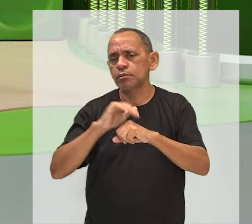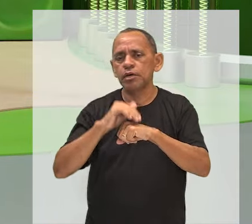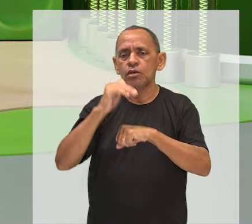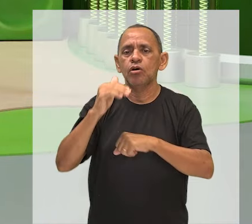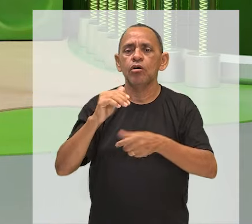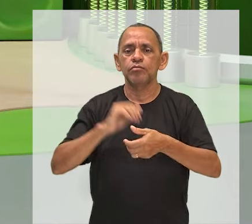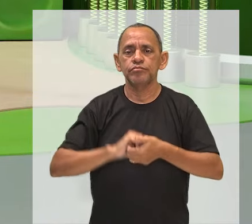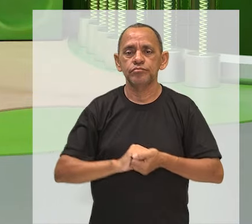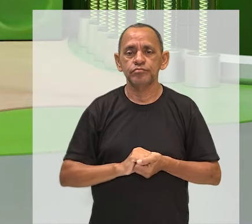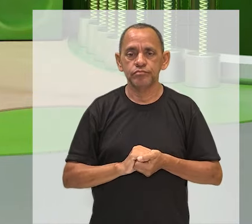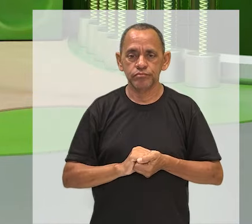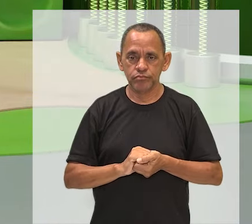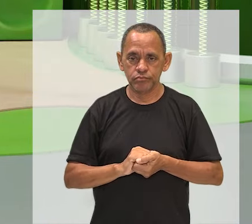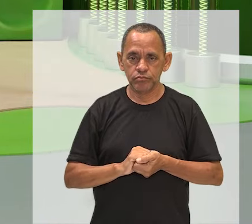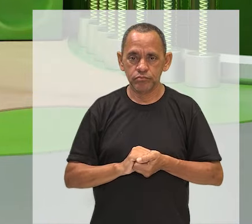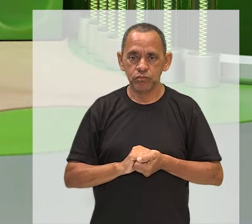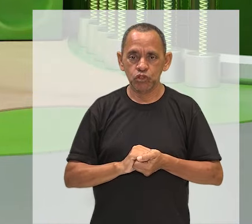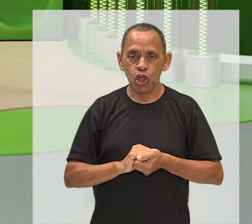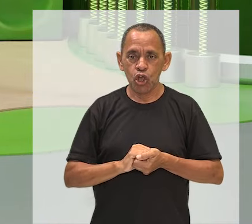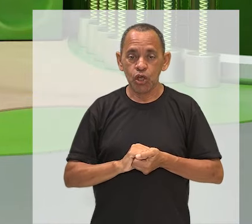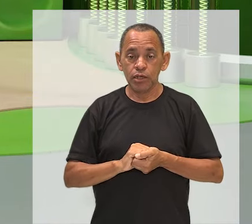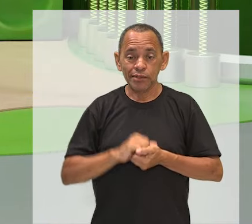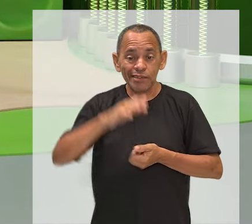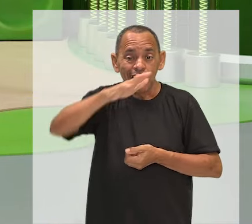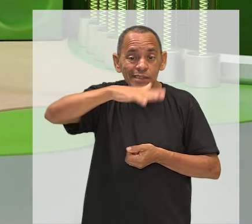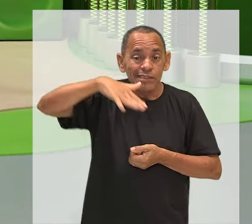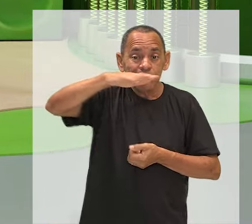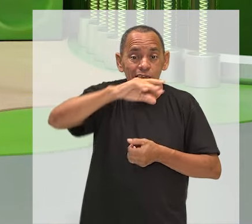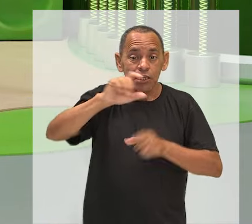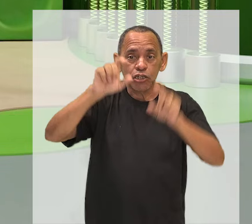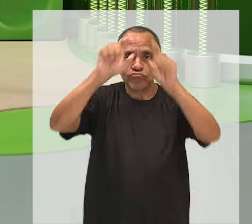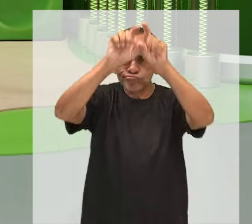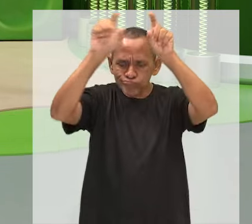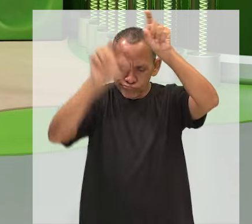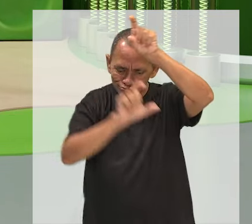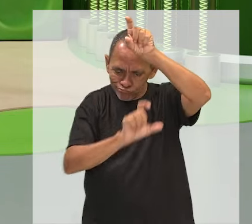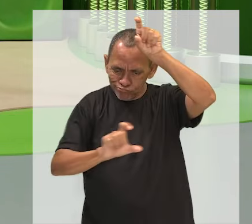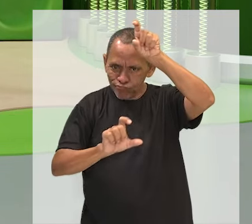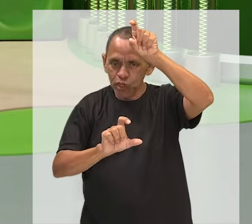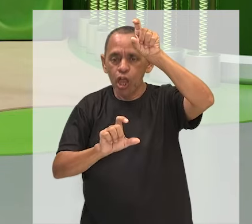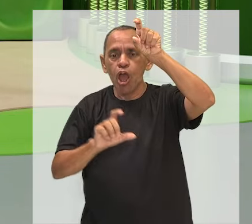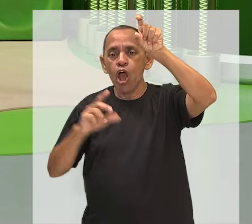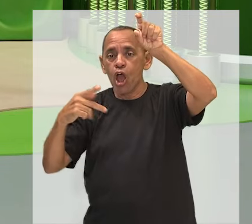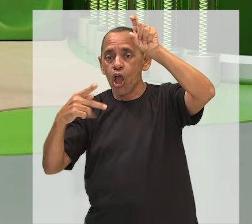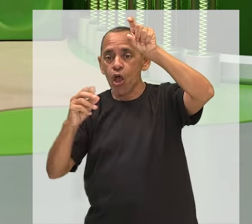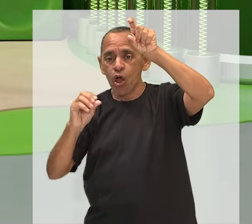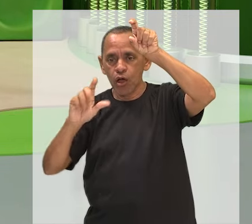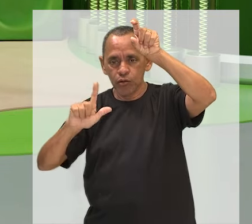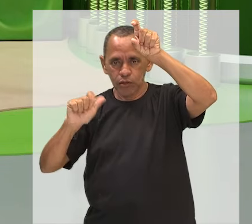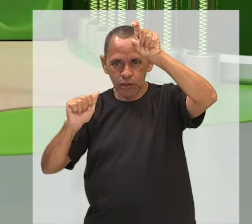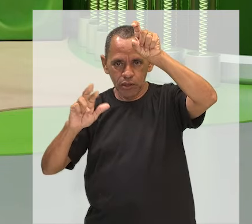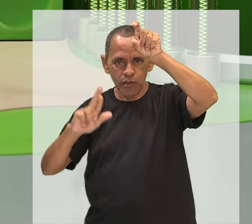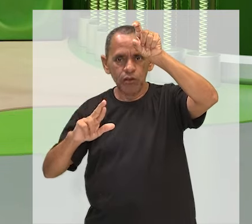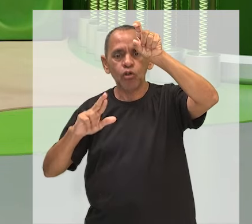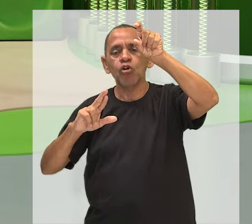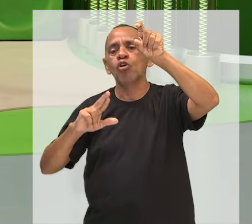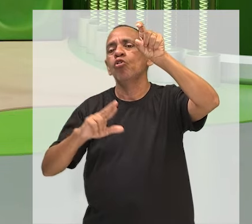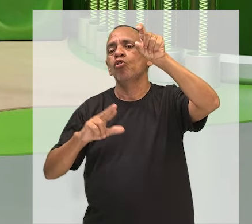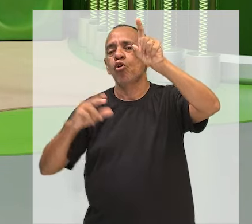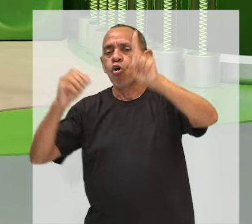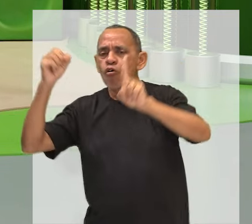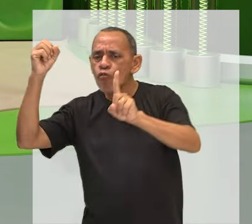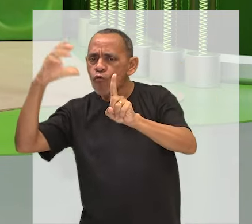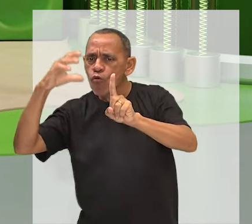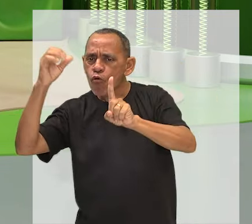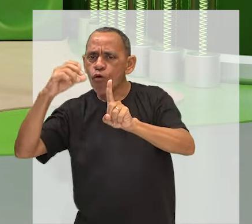E avançando aí para a gente continuar falando, né, sobre esse vento, sobre essa atmosfera, a gente percebe aí